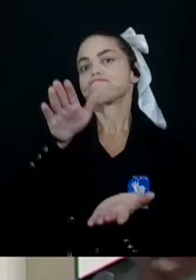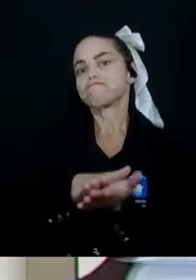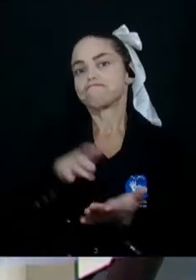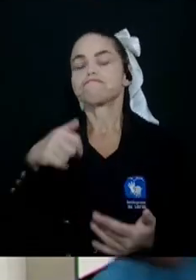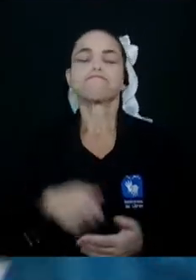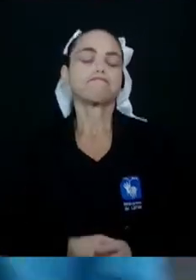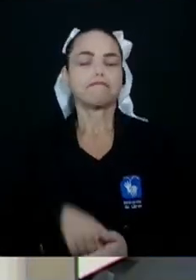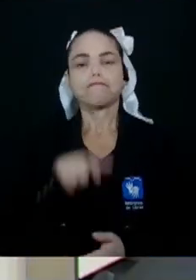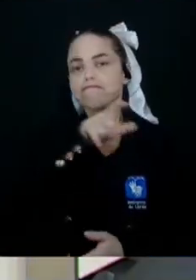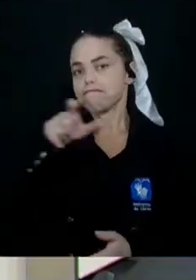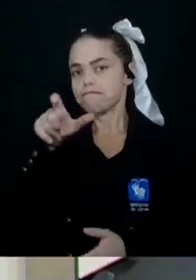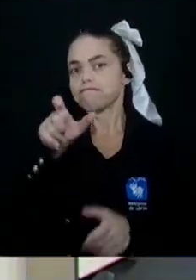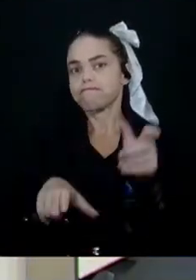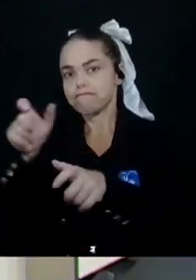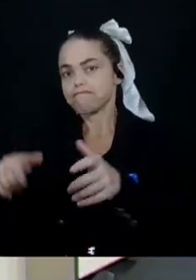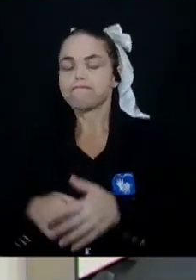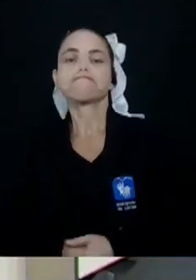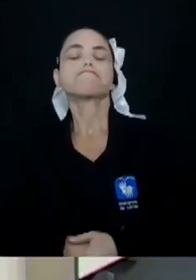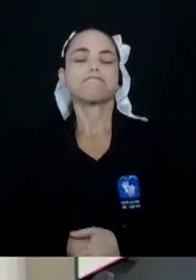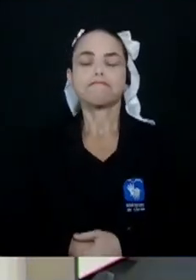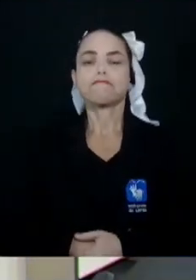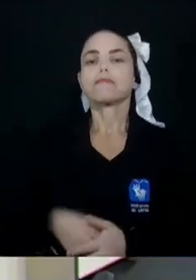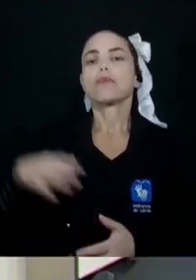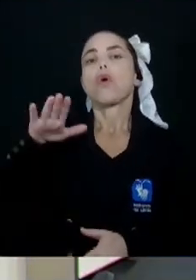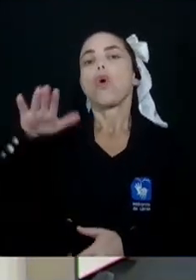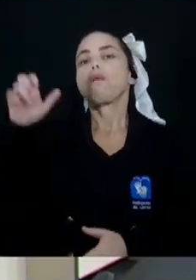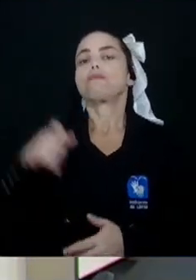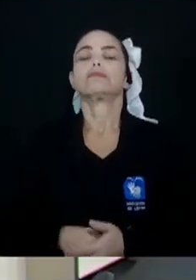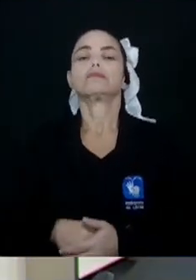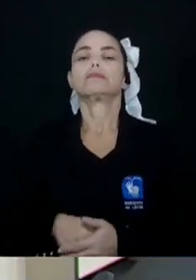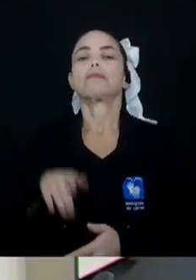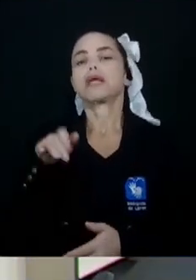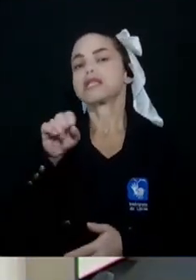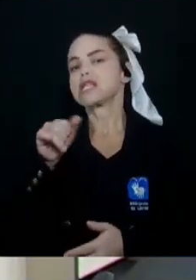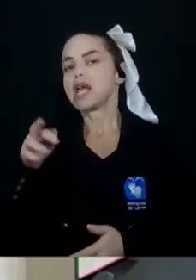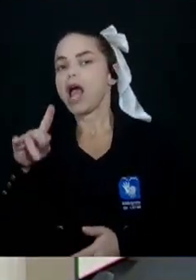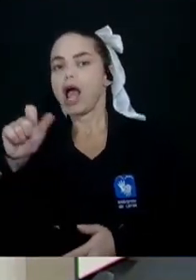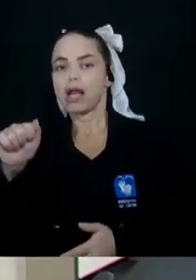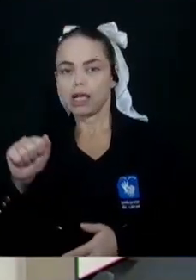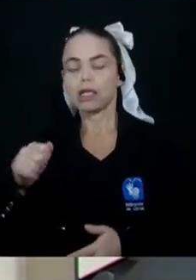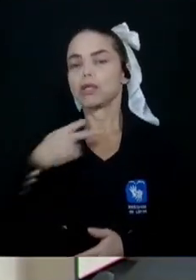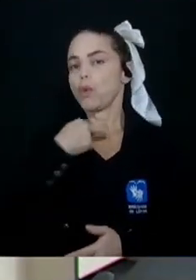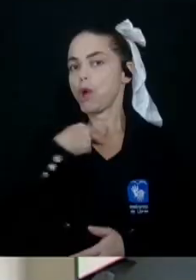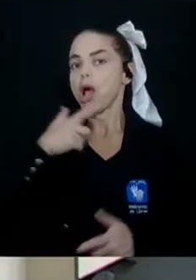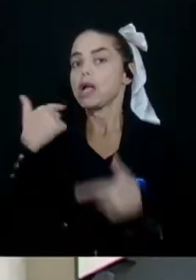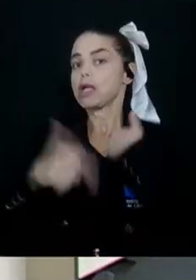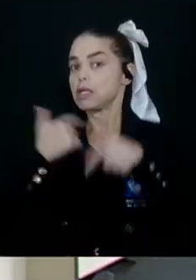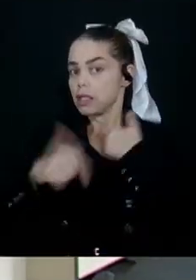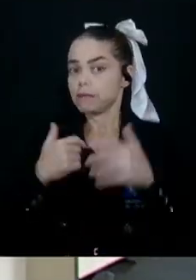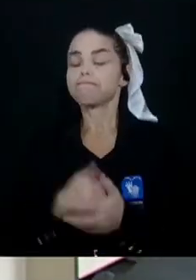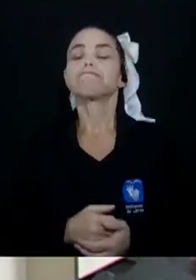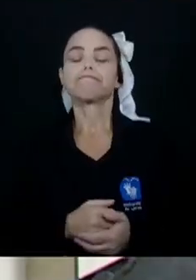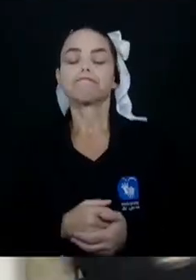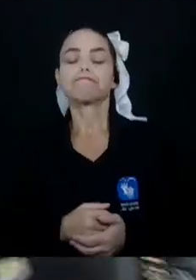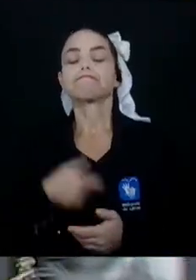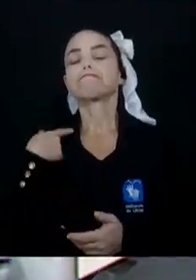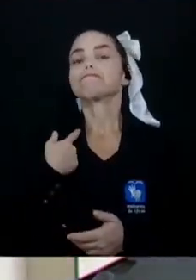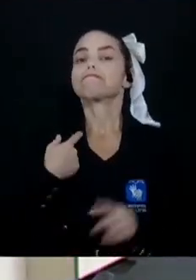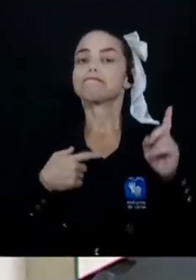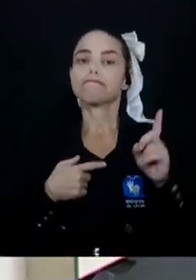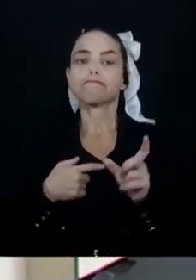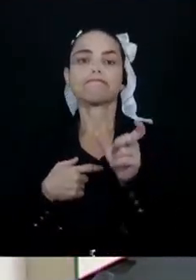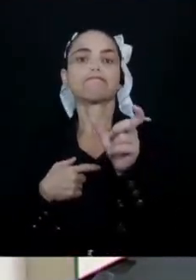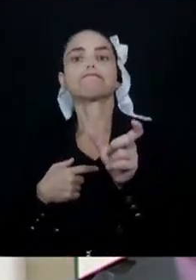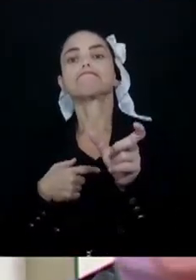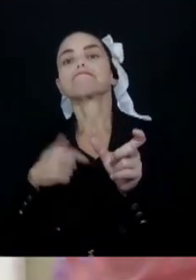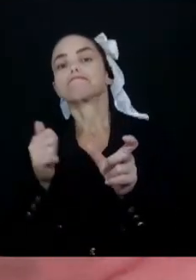dia, que estão convocadas como mesário e não podem trabalhar, basta que elas apresentem uma justificativa